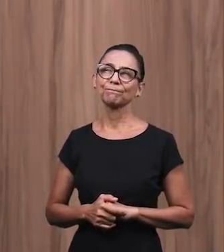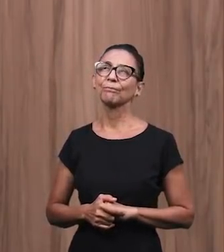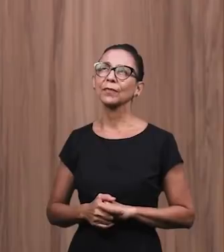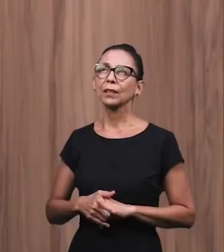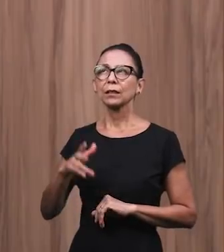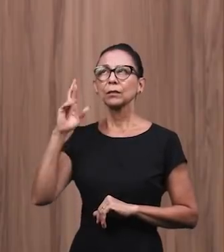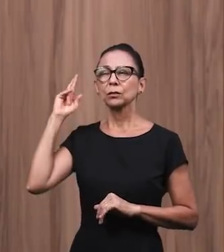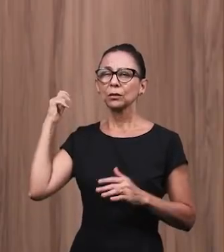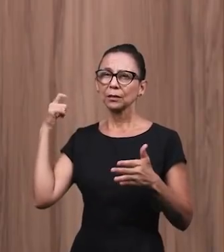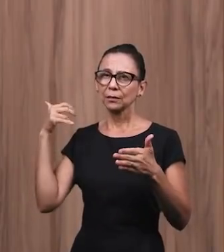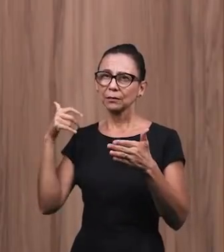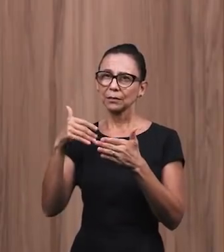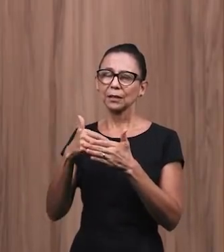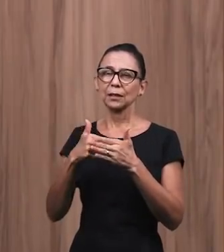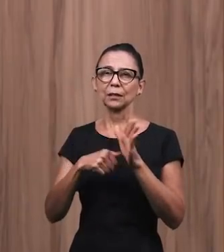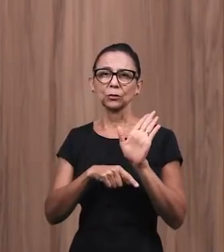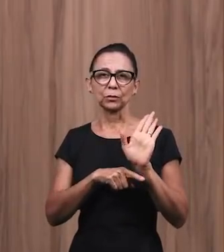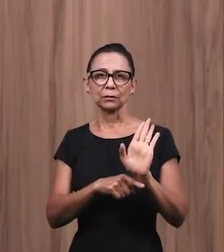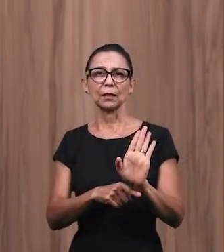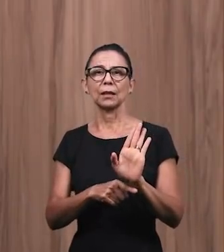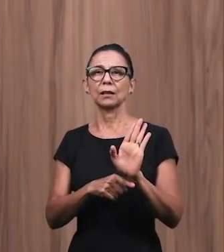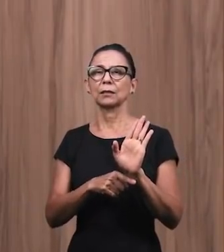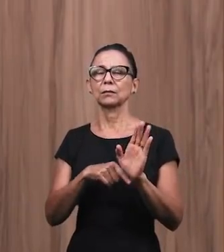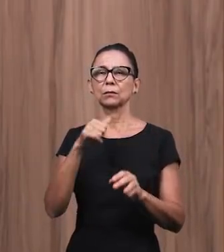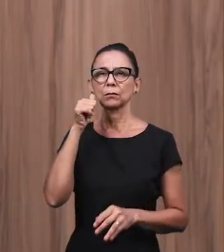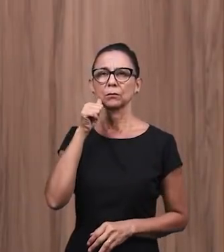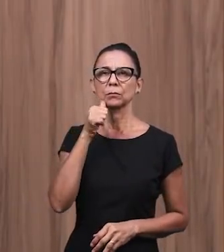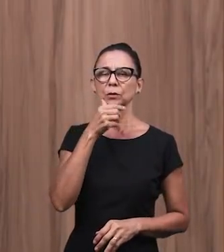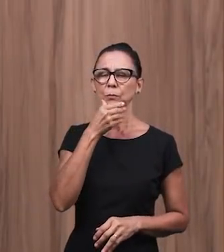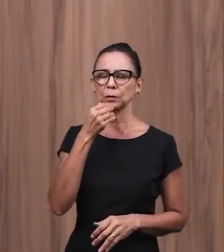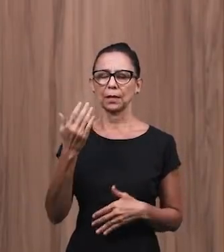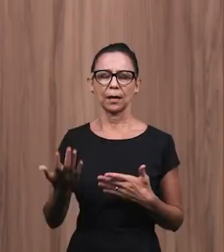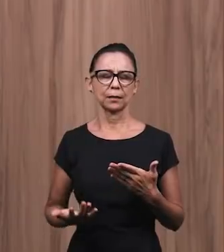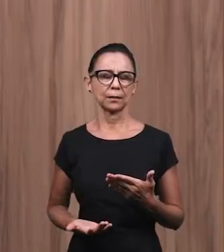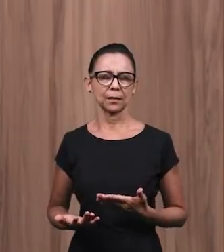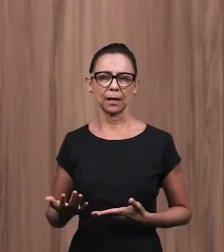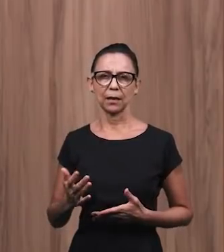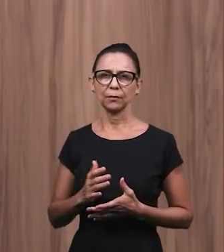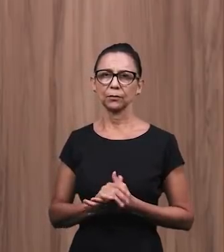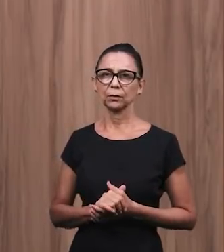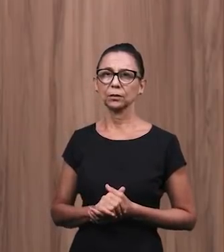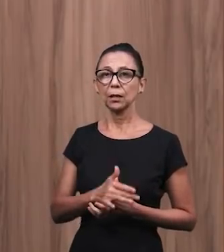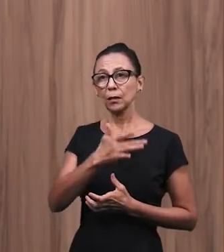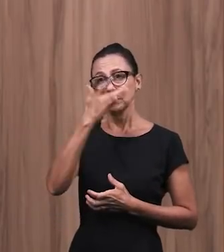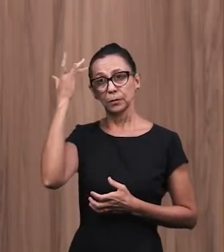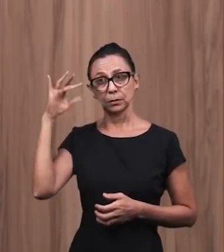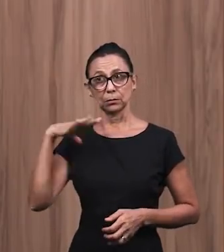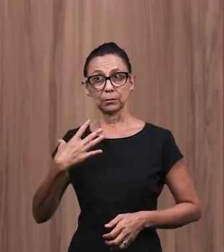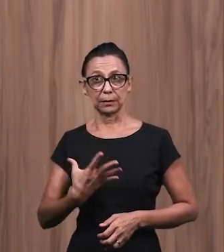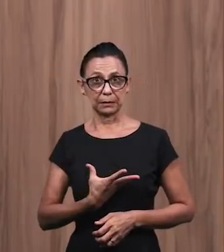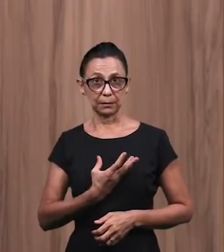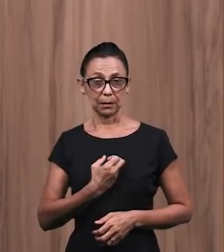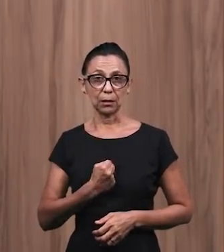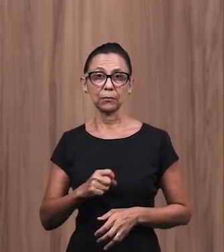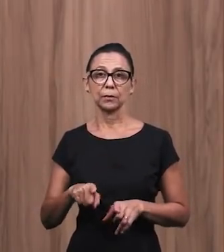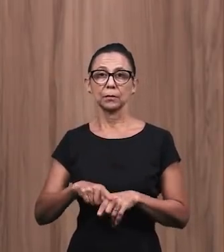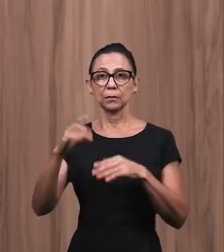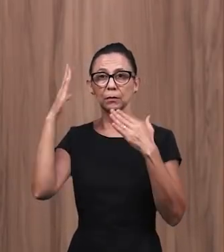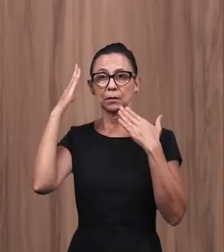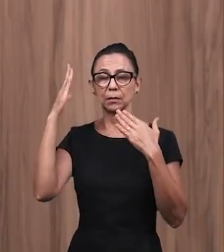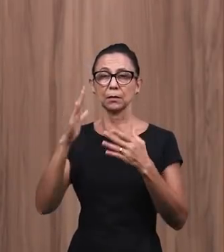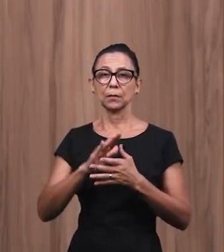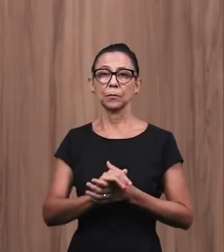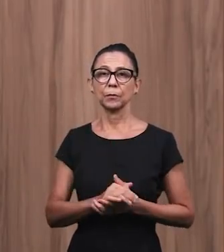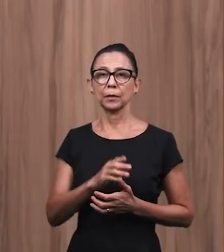Senhor, meu Deus, pelos servos e servas, meu Deus, ao qual o Senhor tem alcançado, meu Deus, pelos batismos realizados